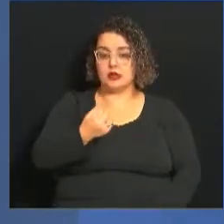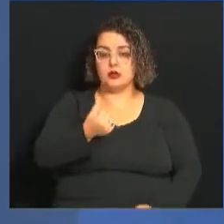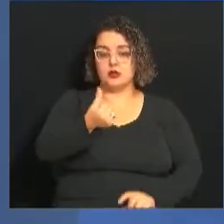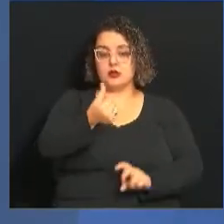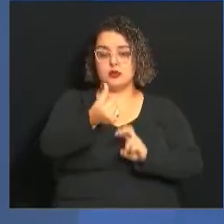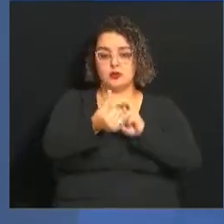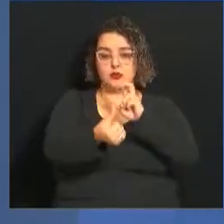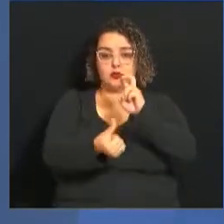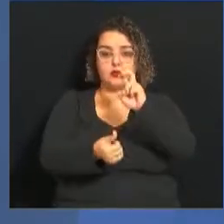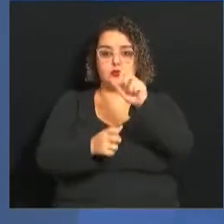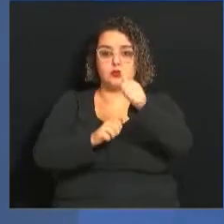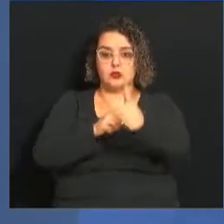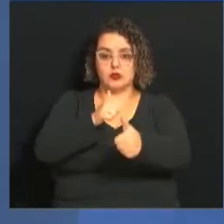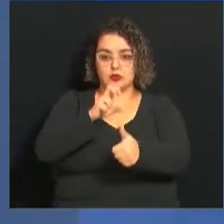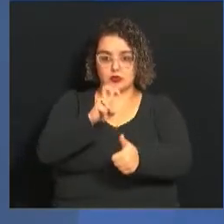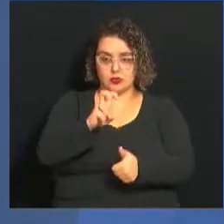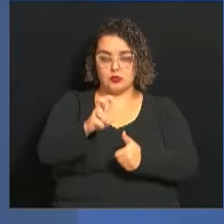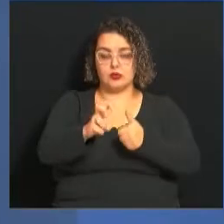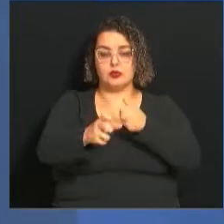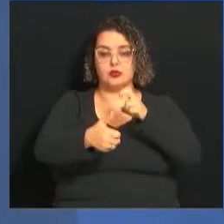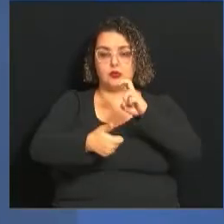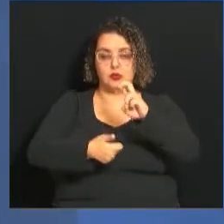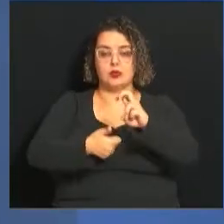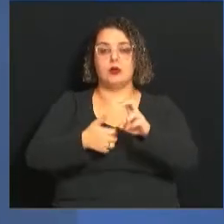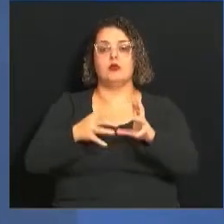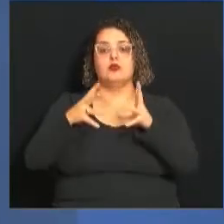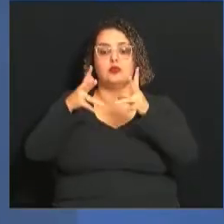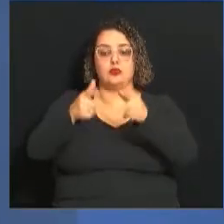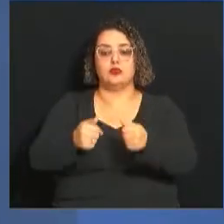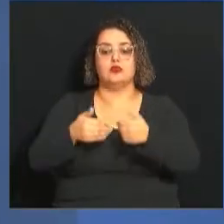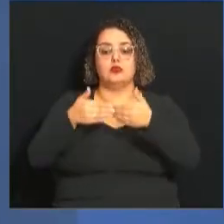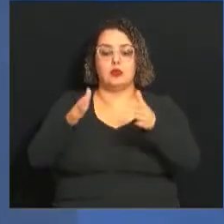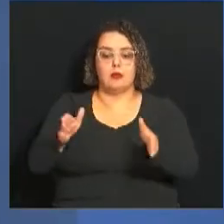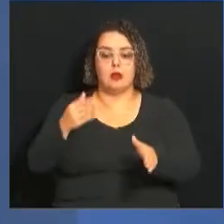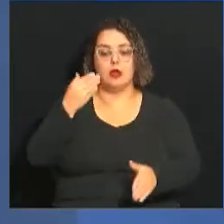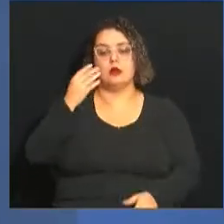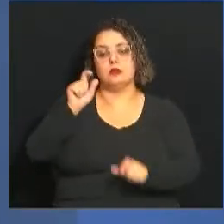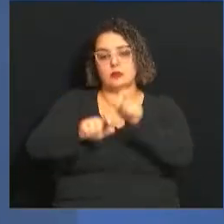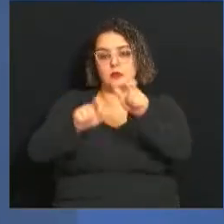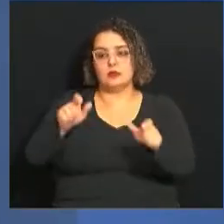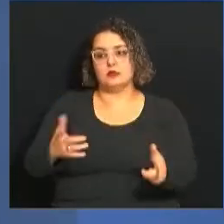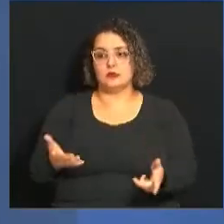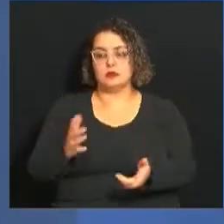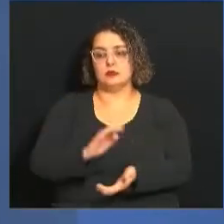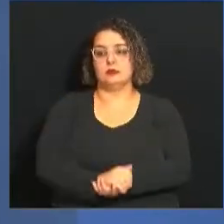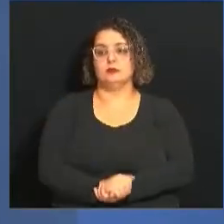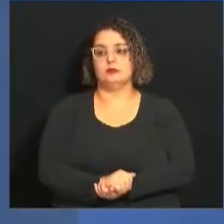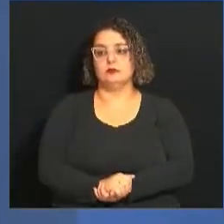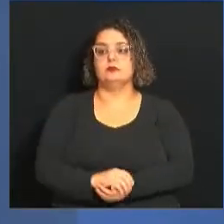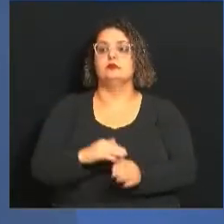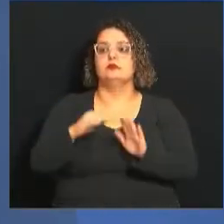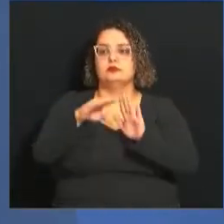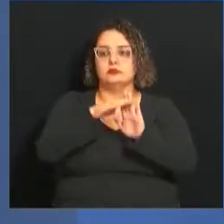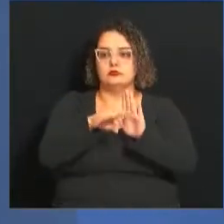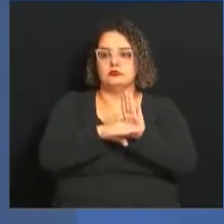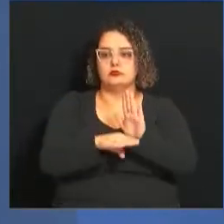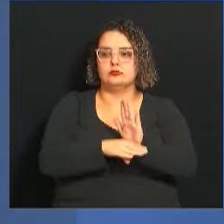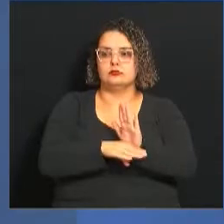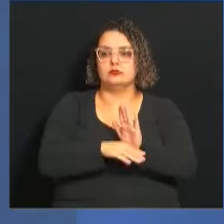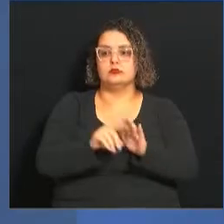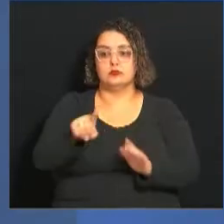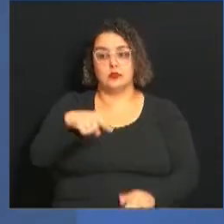também possa participar de todas as reuniões presenciais da Câmara Municipal. Mas vamos à pauta, então, da